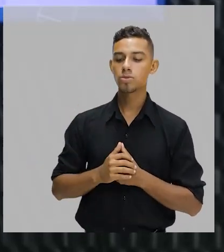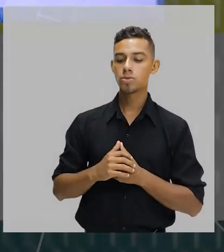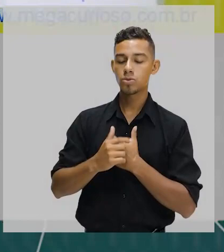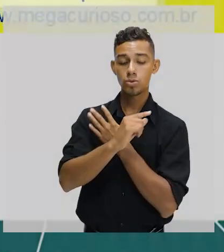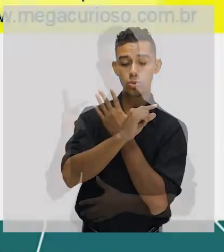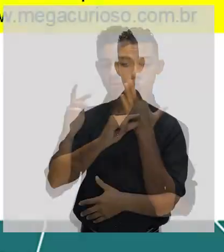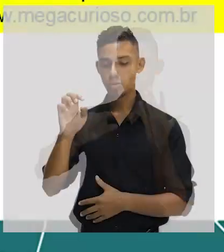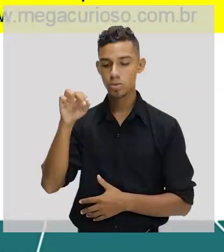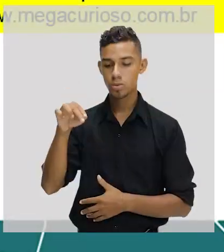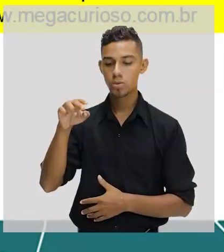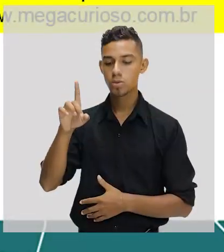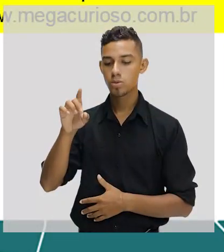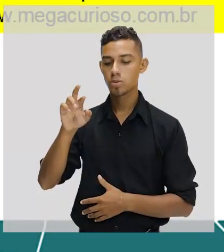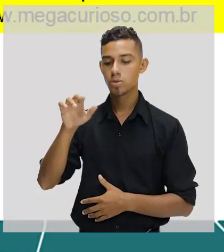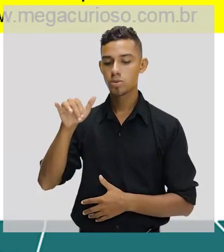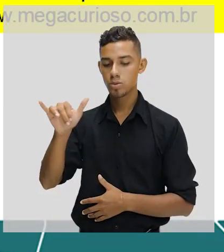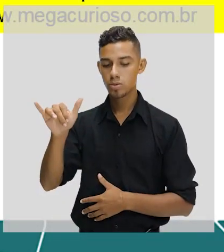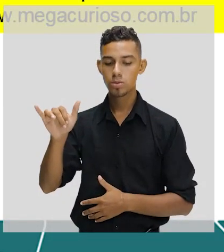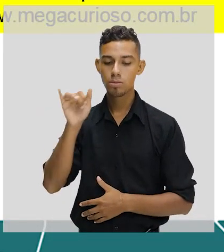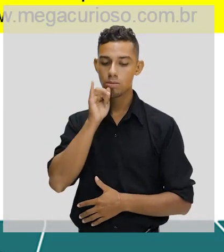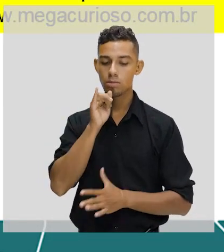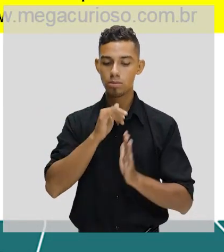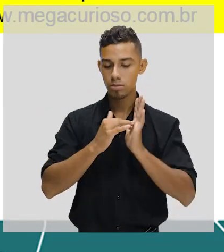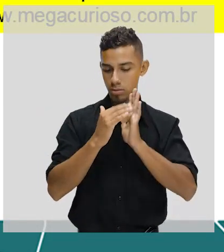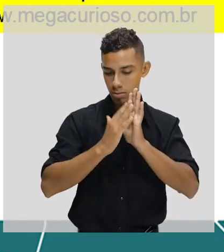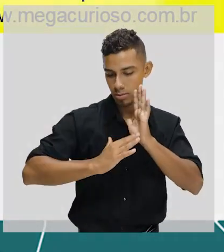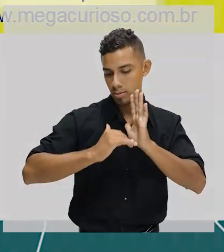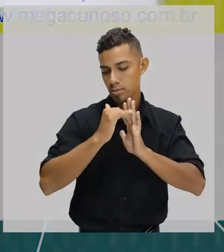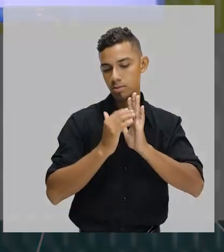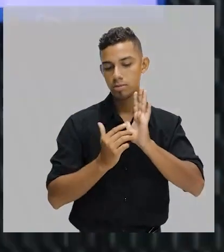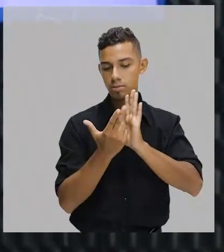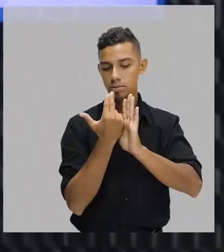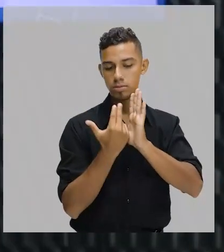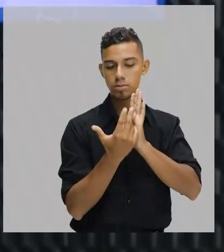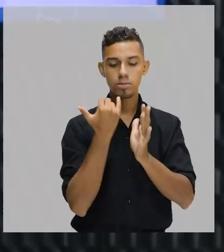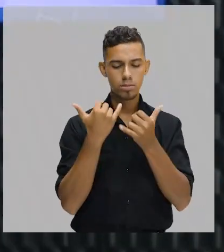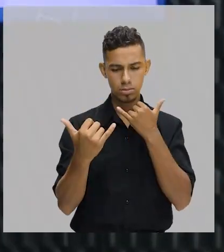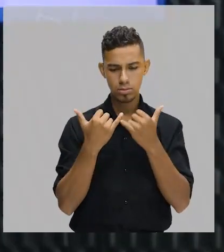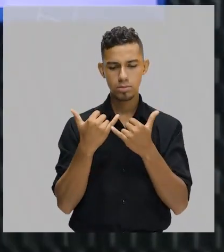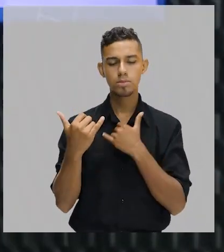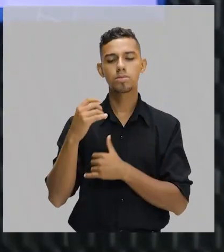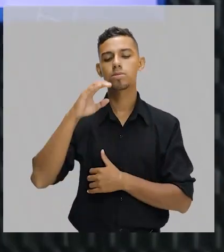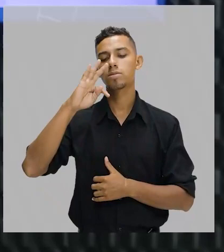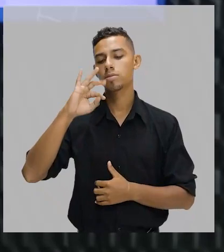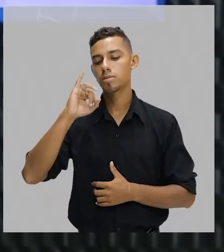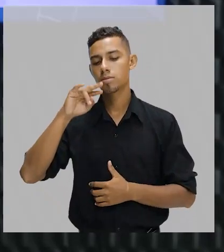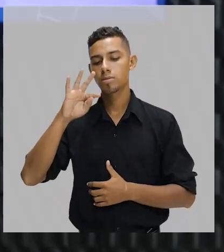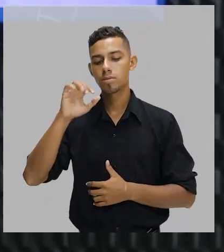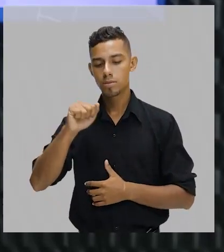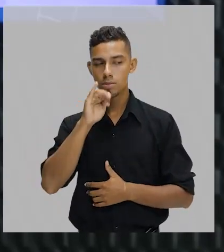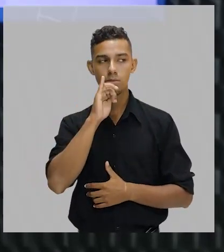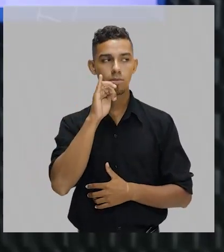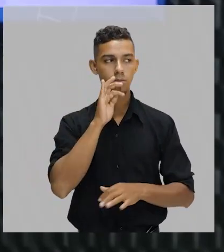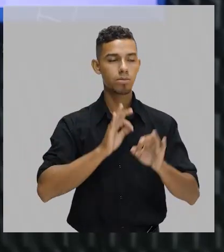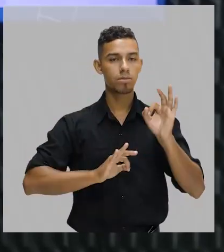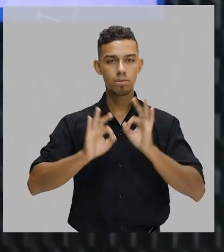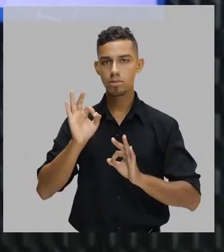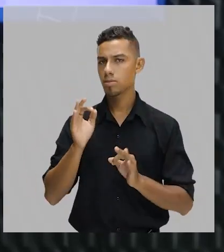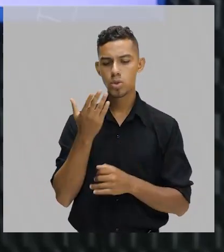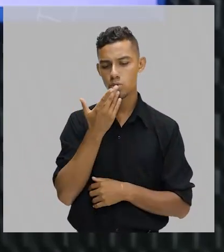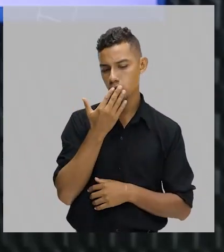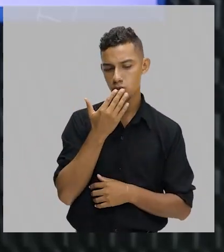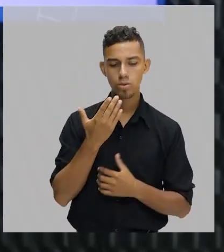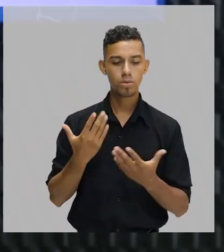ele faz isso aqui, ó, manchas de desenho que parecem tinta. Isso aqui é um desenho hiperrealista e ele faz só com lápis de cor.